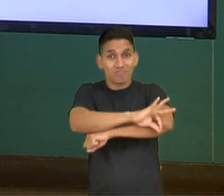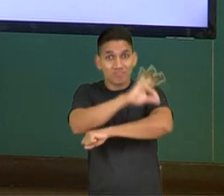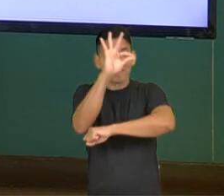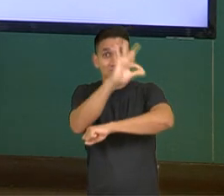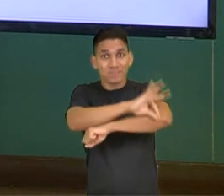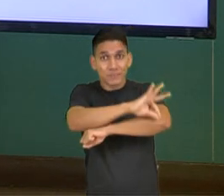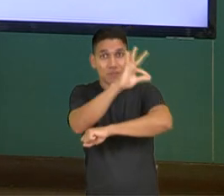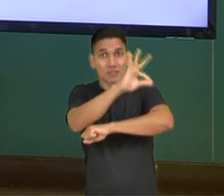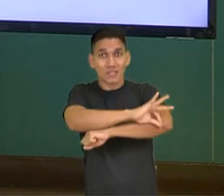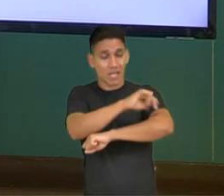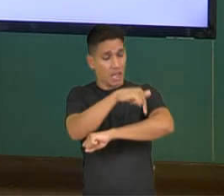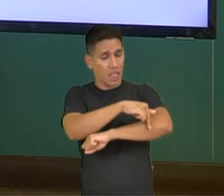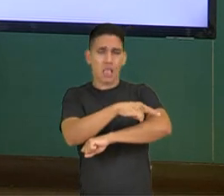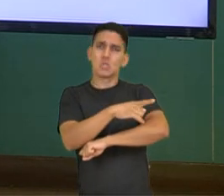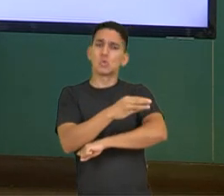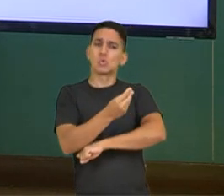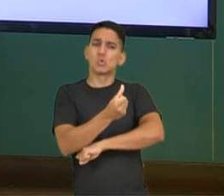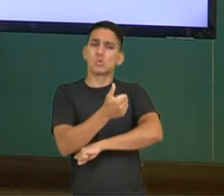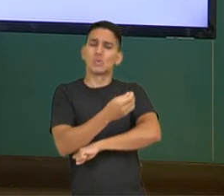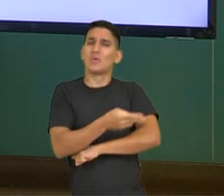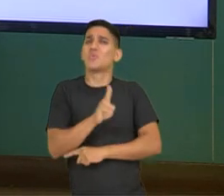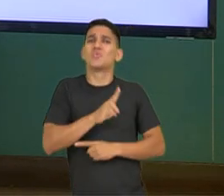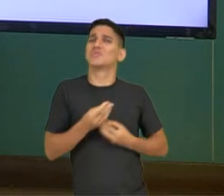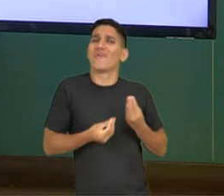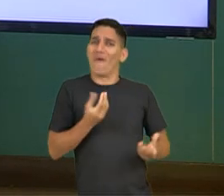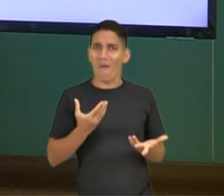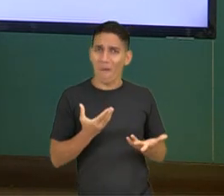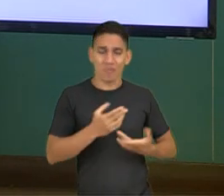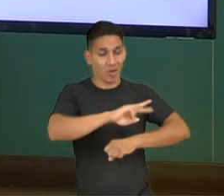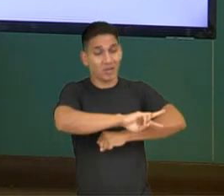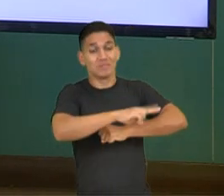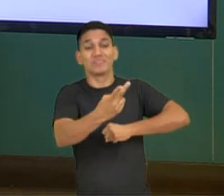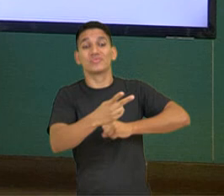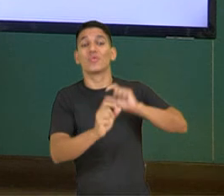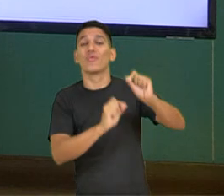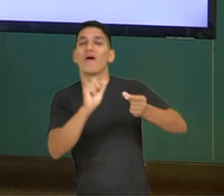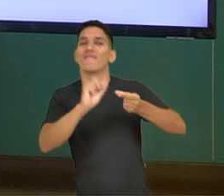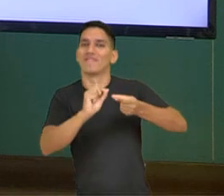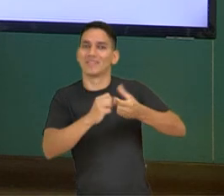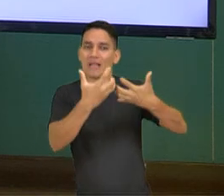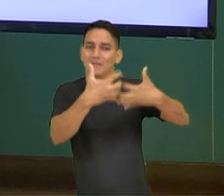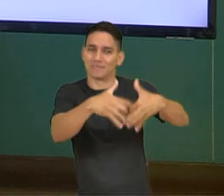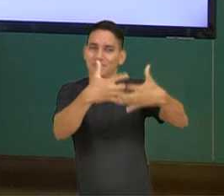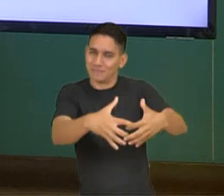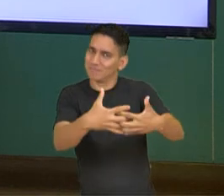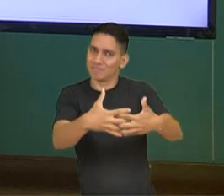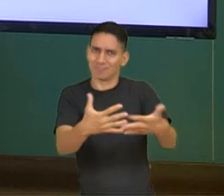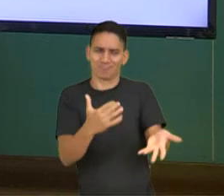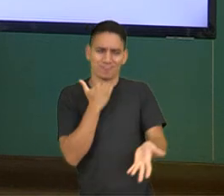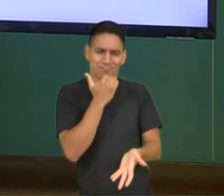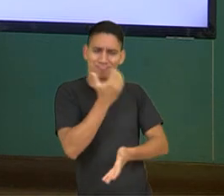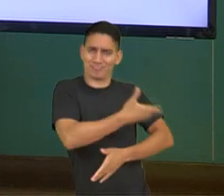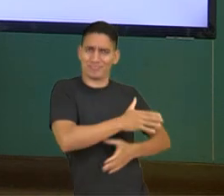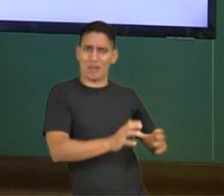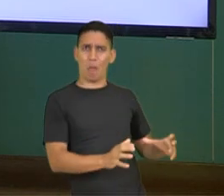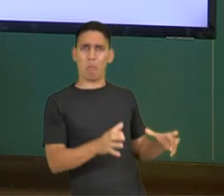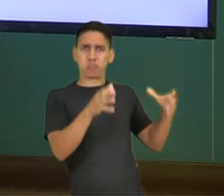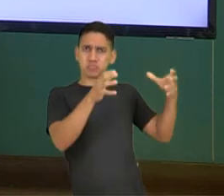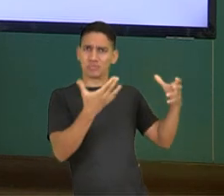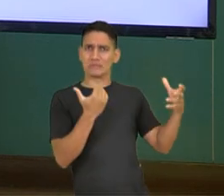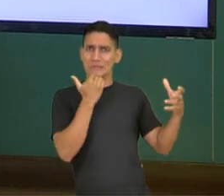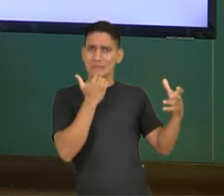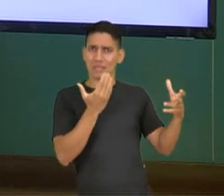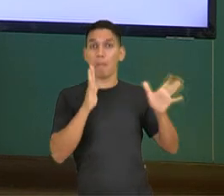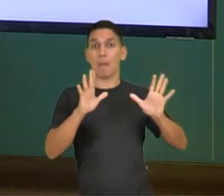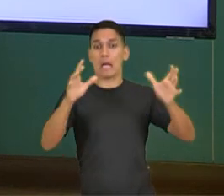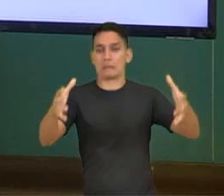tem tanta utilidade como os derivados do petróleo. Agora, se alguém lhe